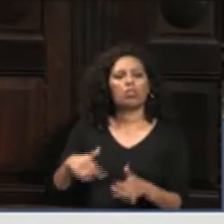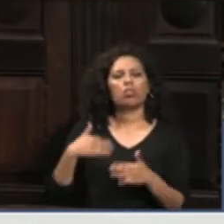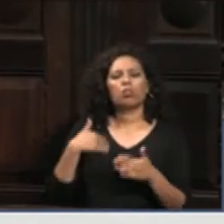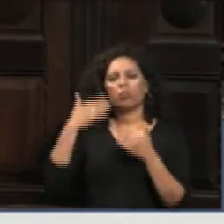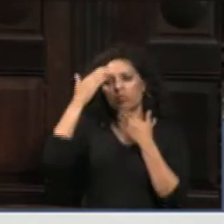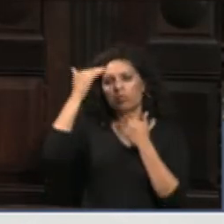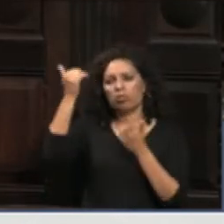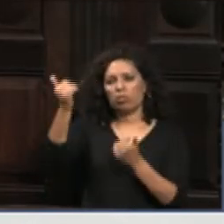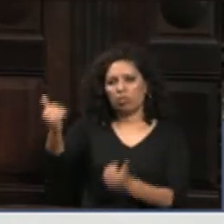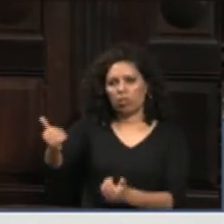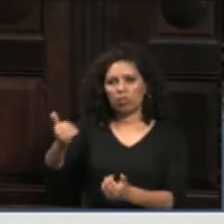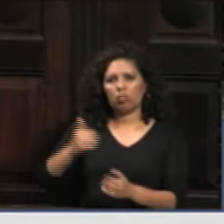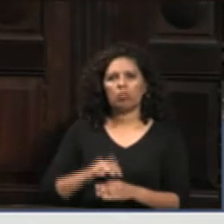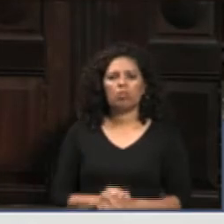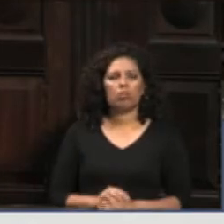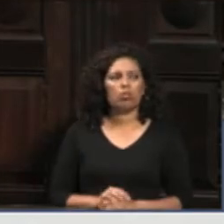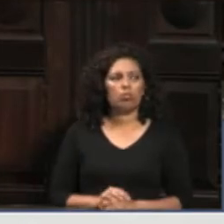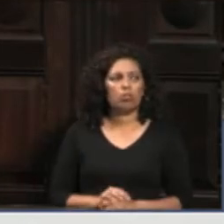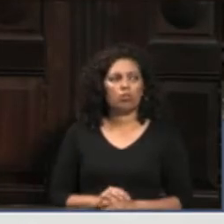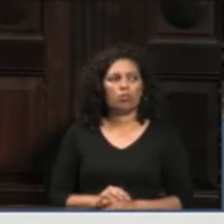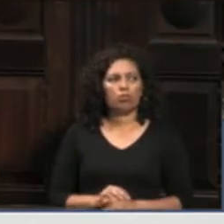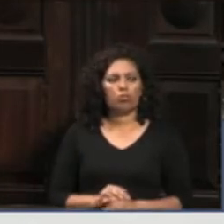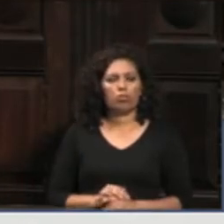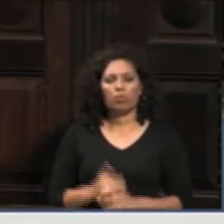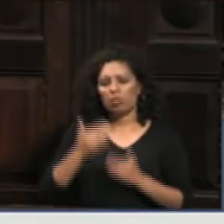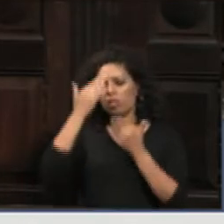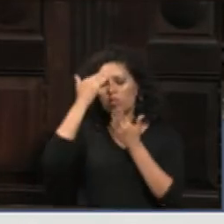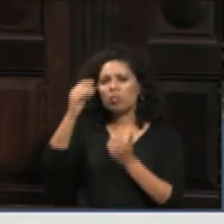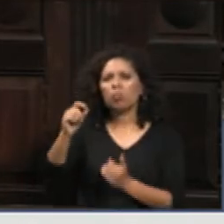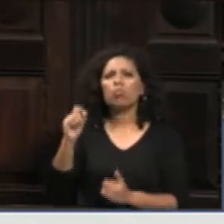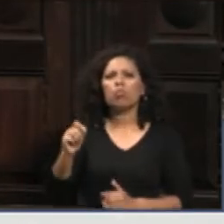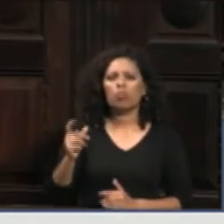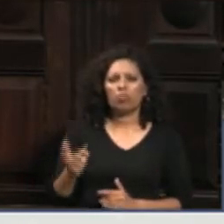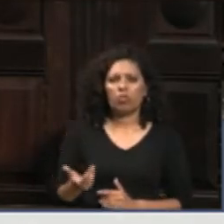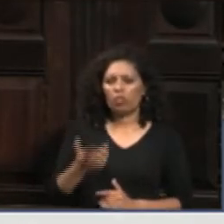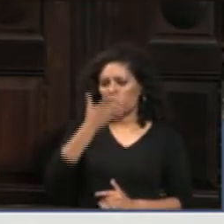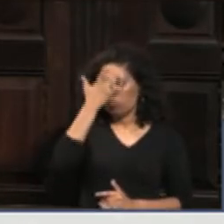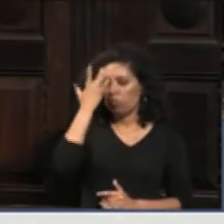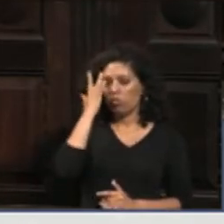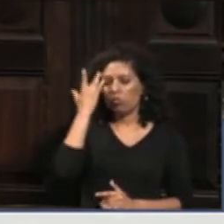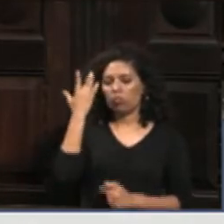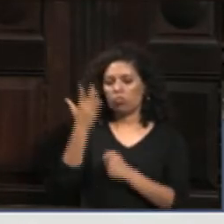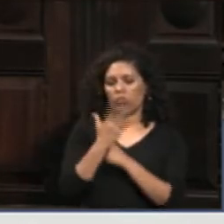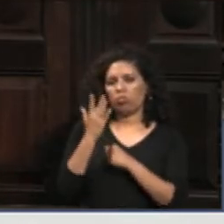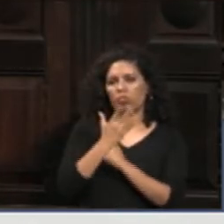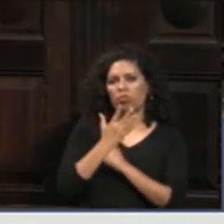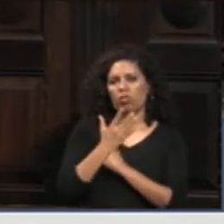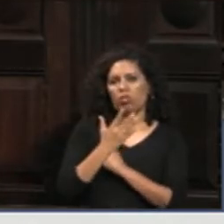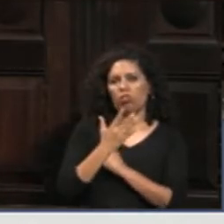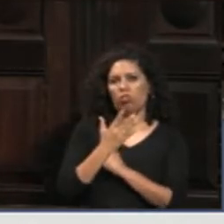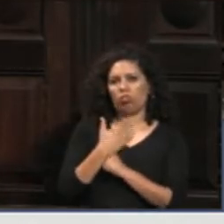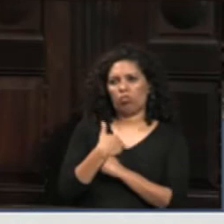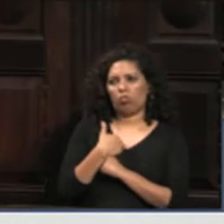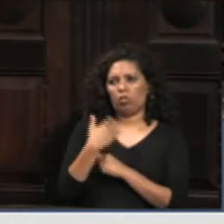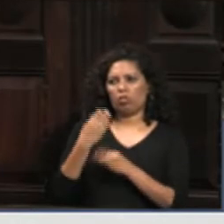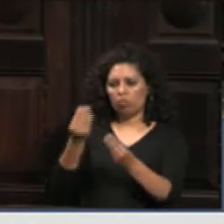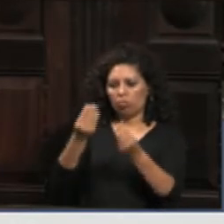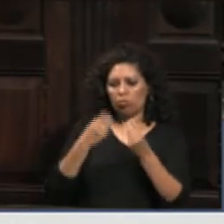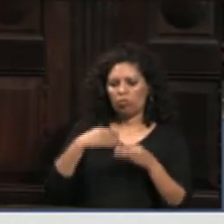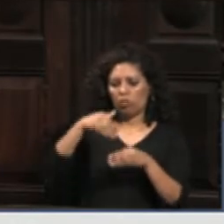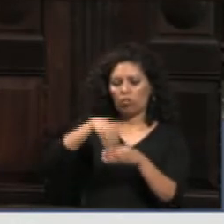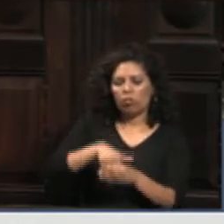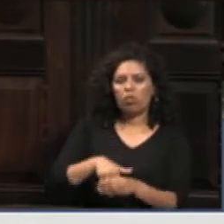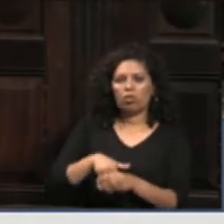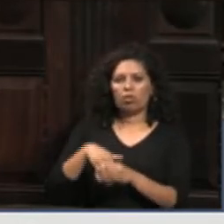gratidão àqueles que nos deram a oportunidade de participar nesses 4 anos no Parlamento